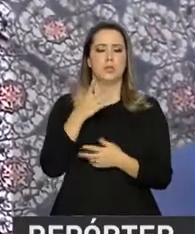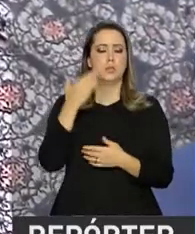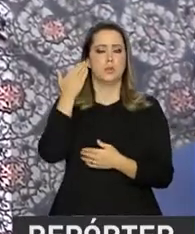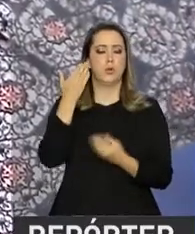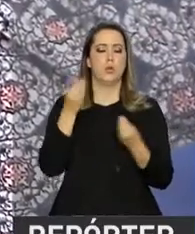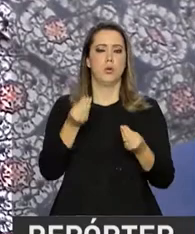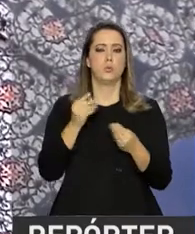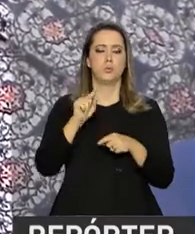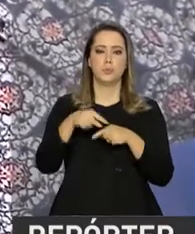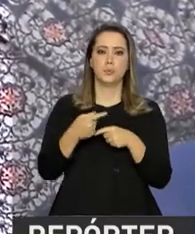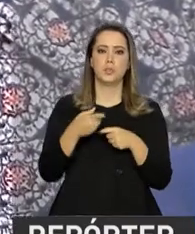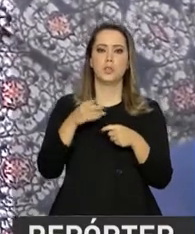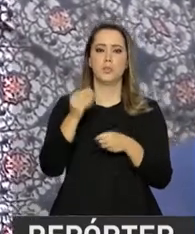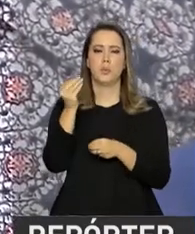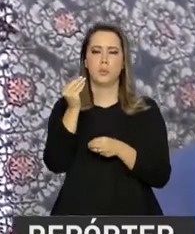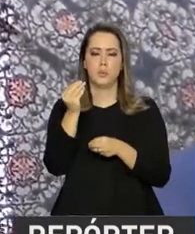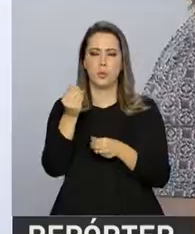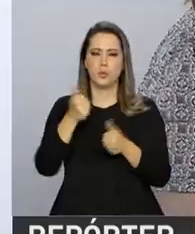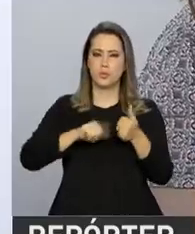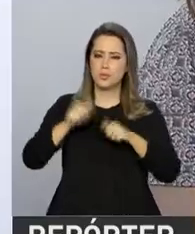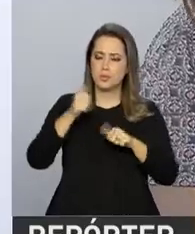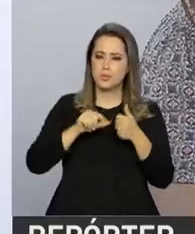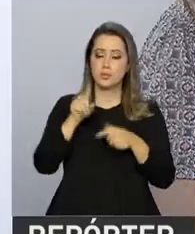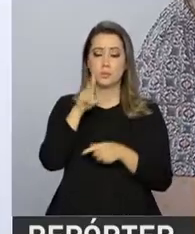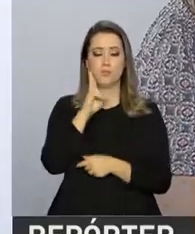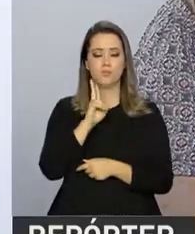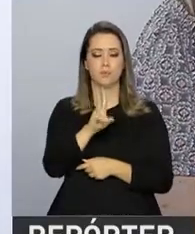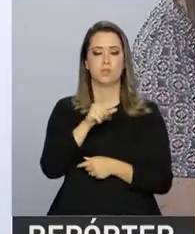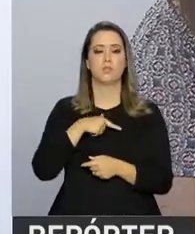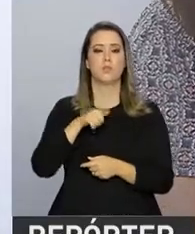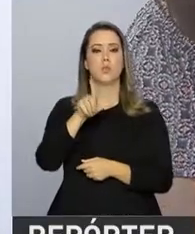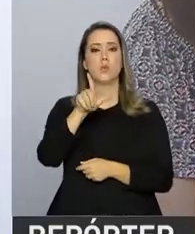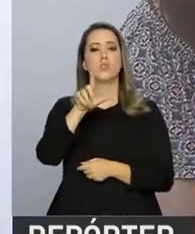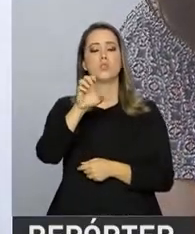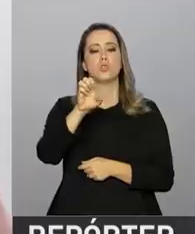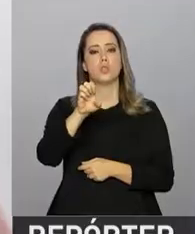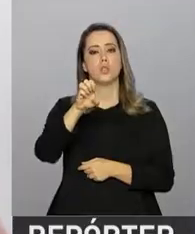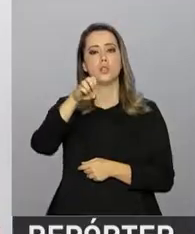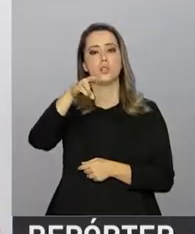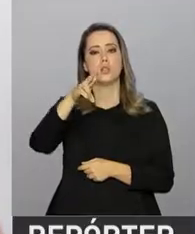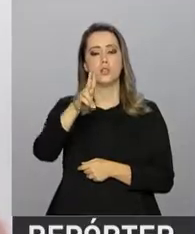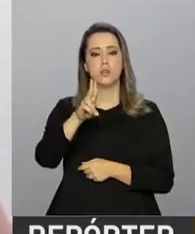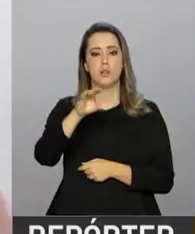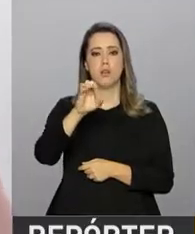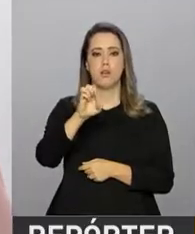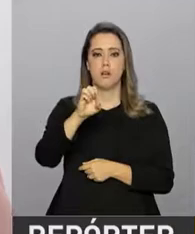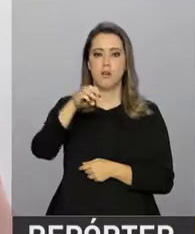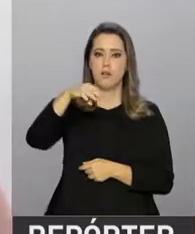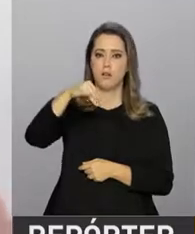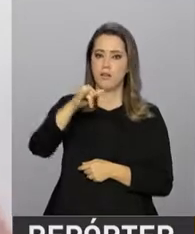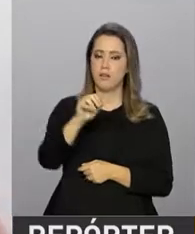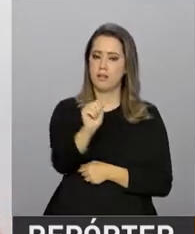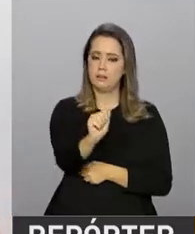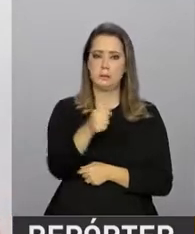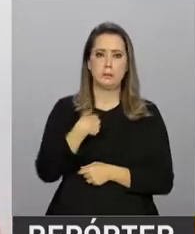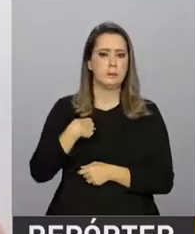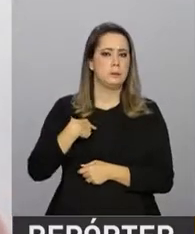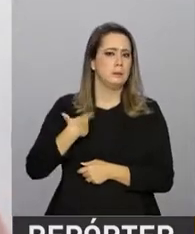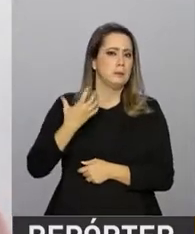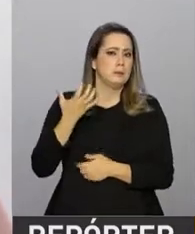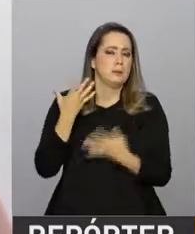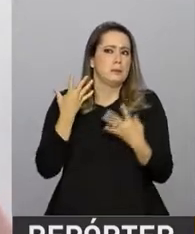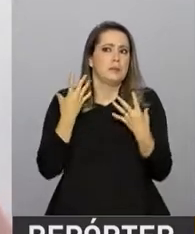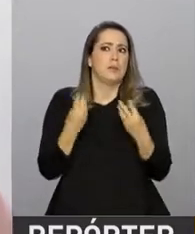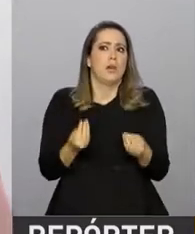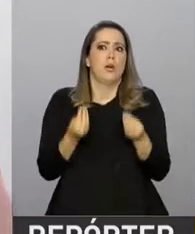uma bateria de exames, ele foi diagnosticado com leucemia linfóide aguda. Foi como caiu um meteoro na nossa cabeça,